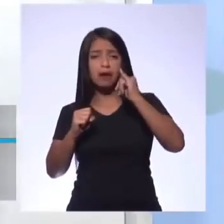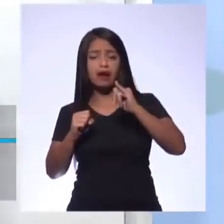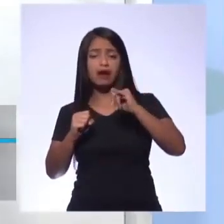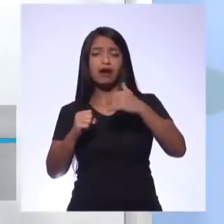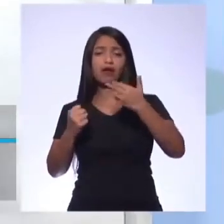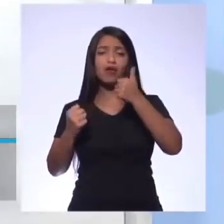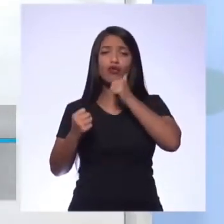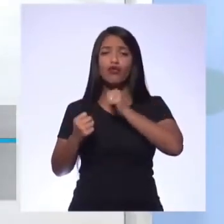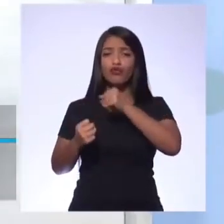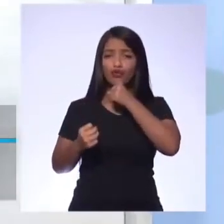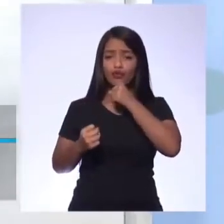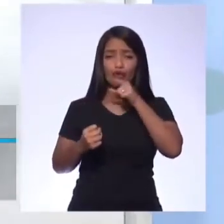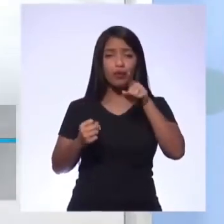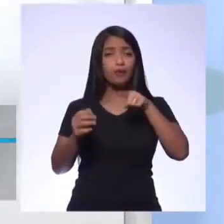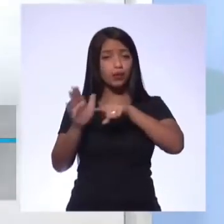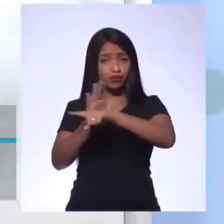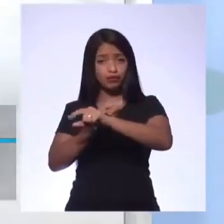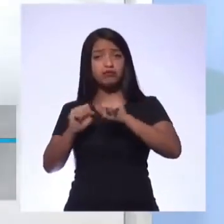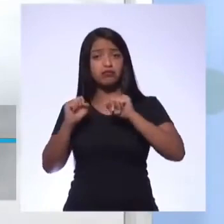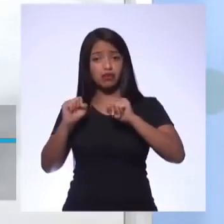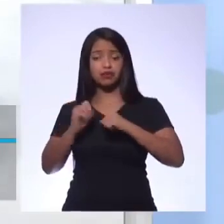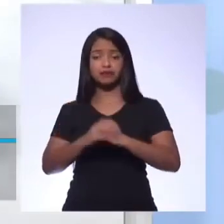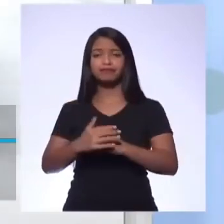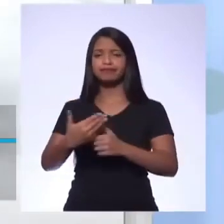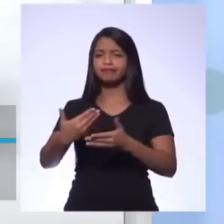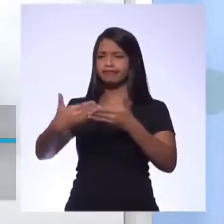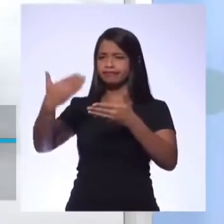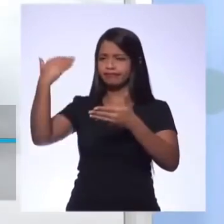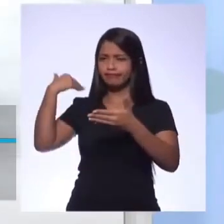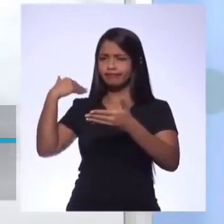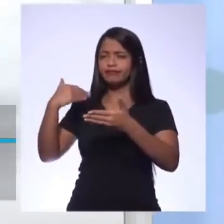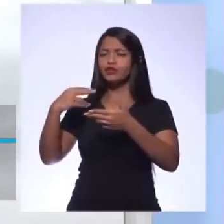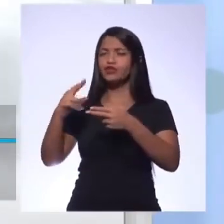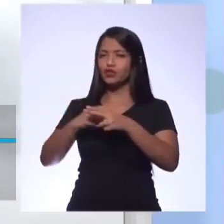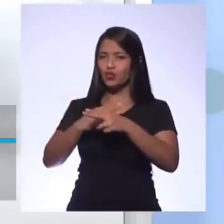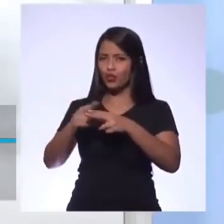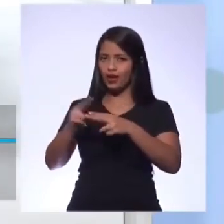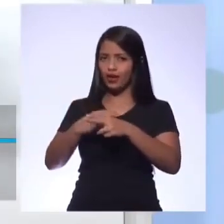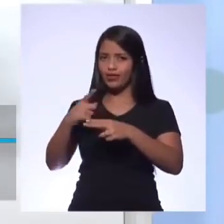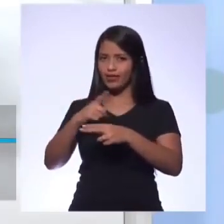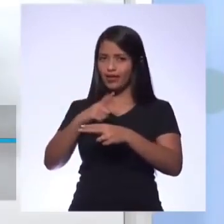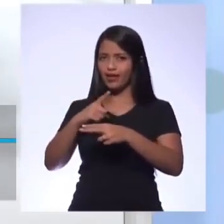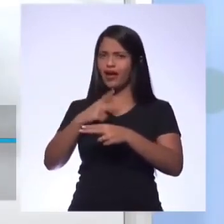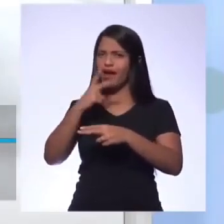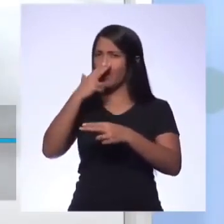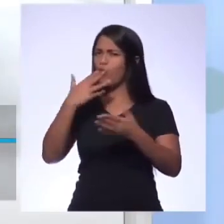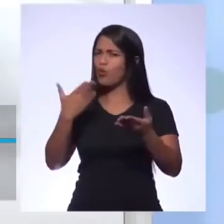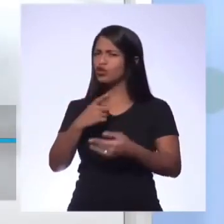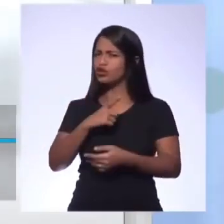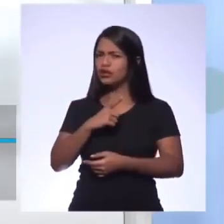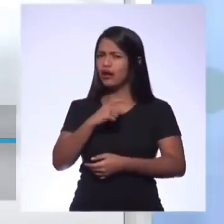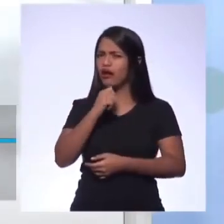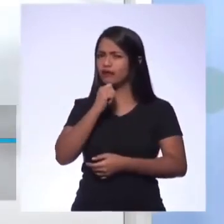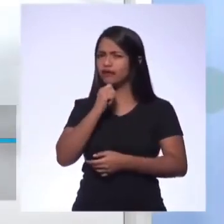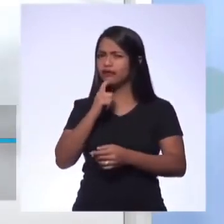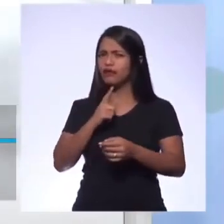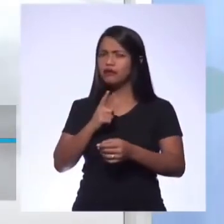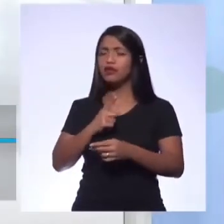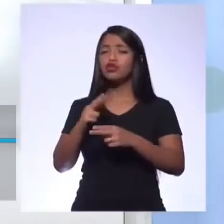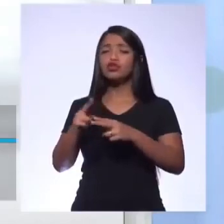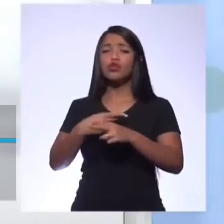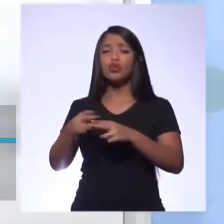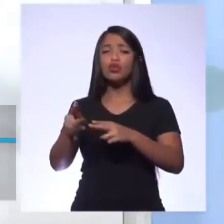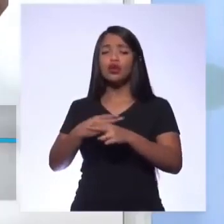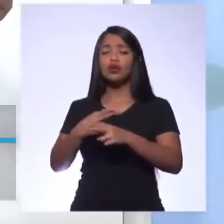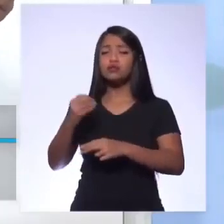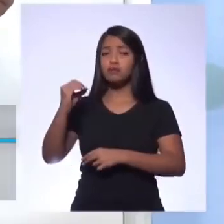mais antigo. Antigamente tinha um chocolatinho, ainda tem para vender, na forma de uma bolinha. Né, de chocolate. Diz